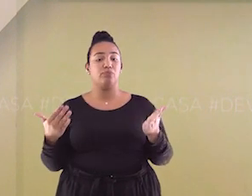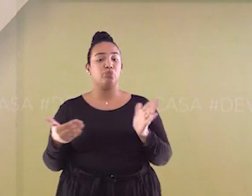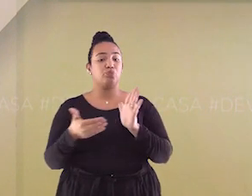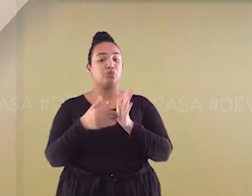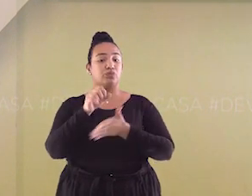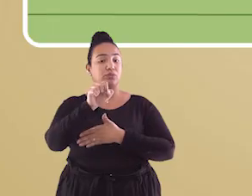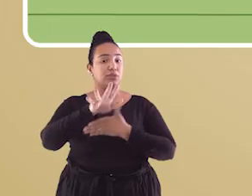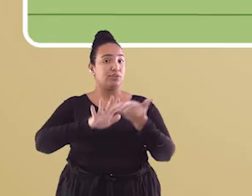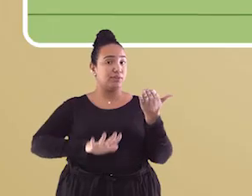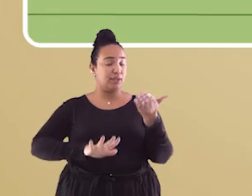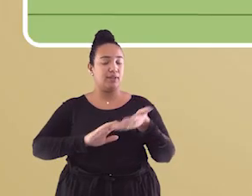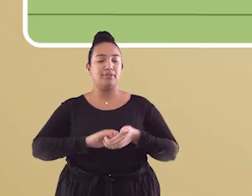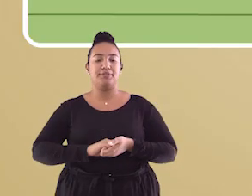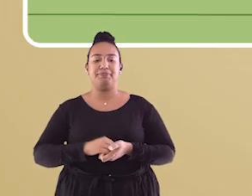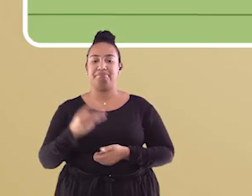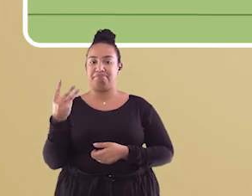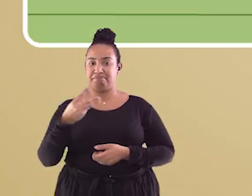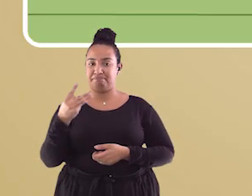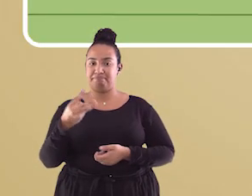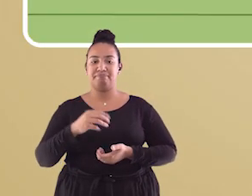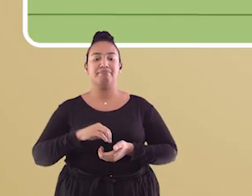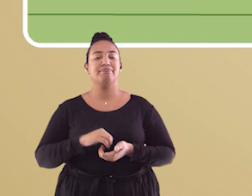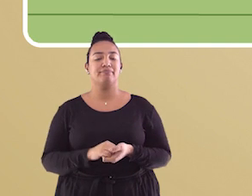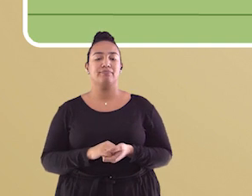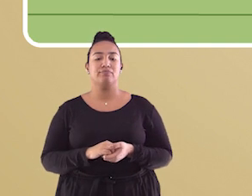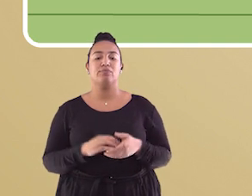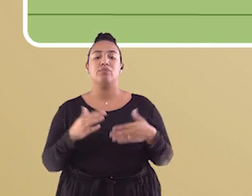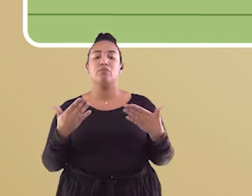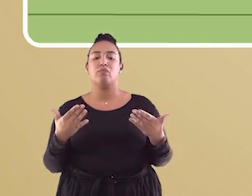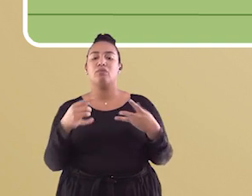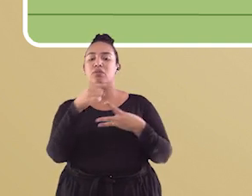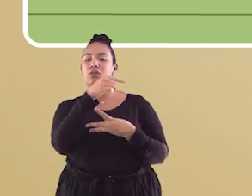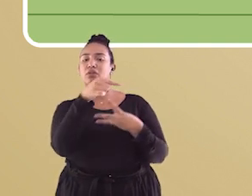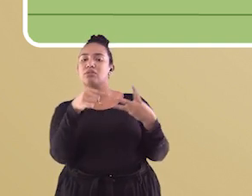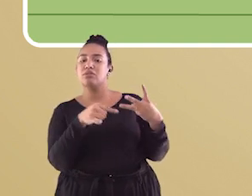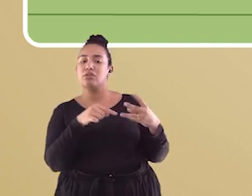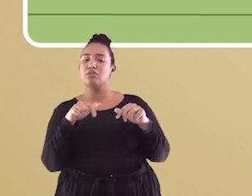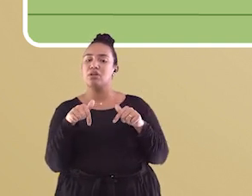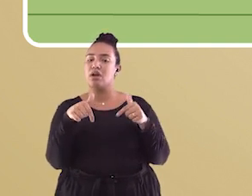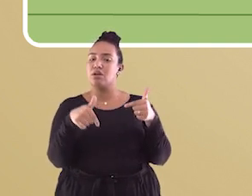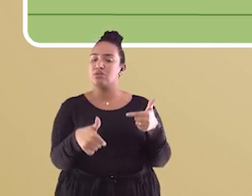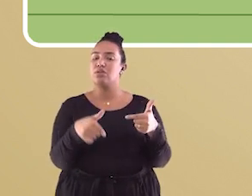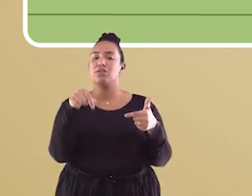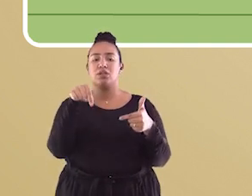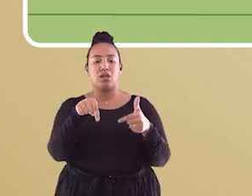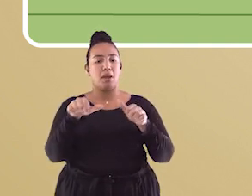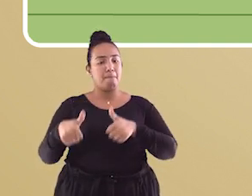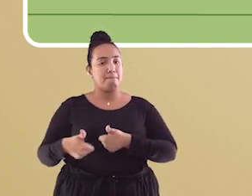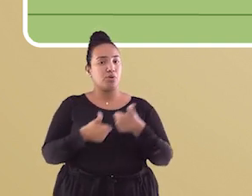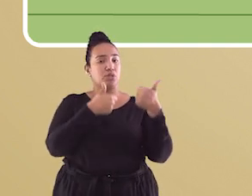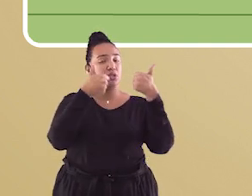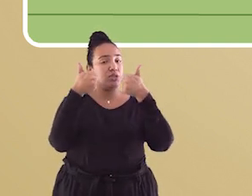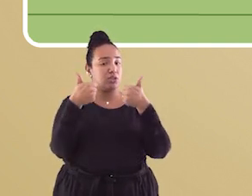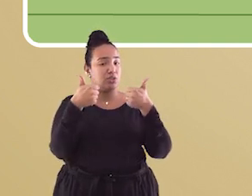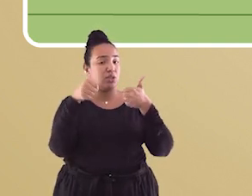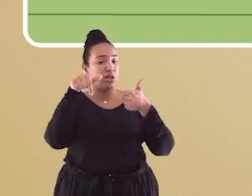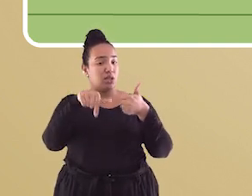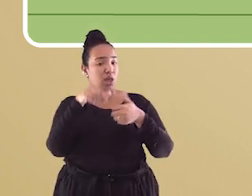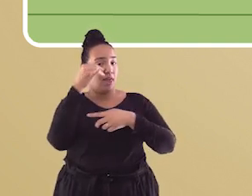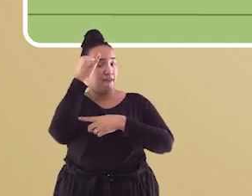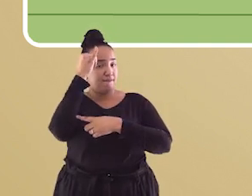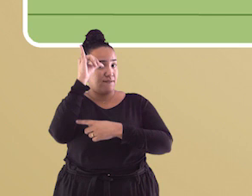última questão agora, número 3. Qual dessas atitudes pode ser considerada positiva